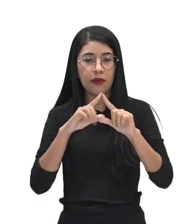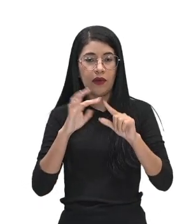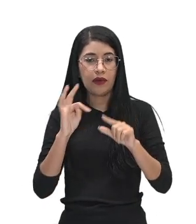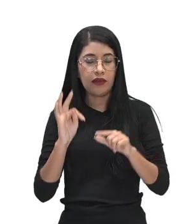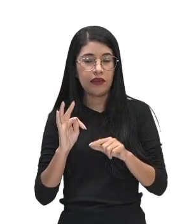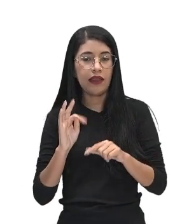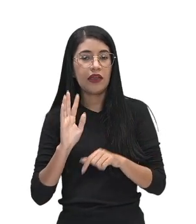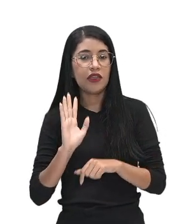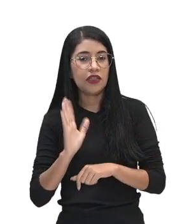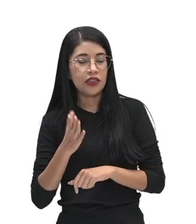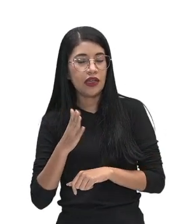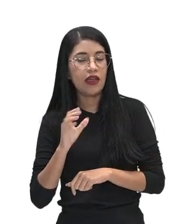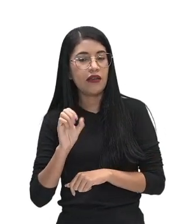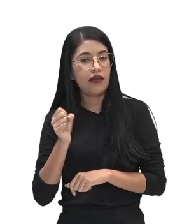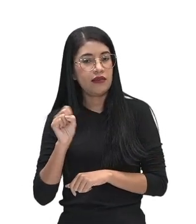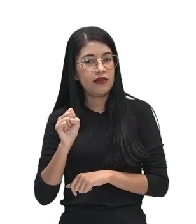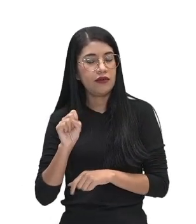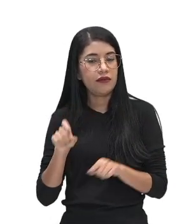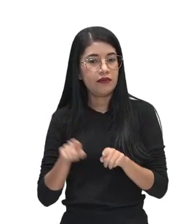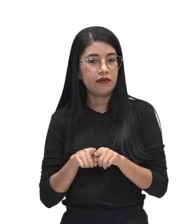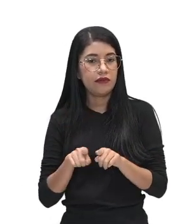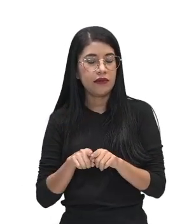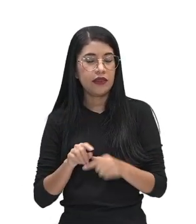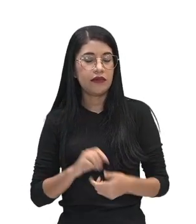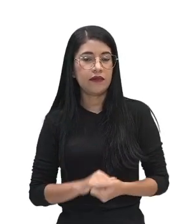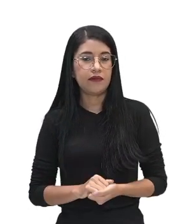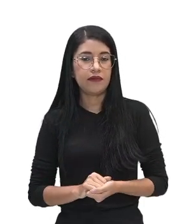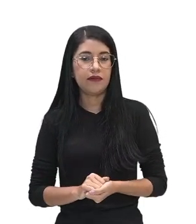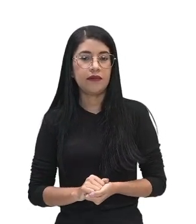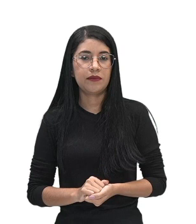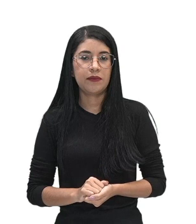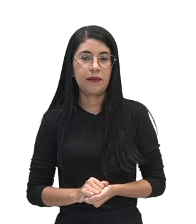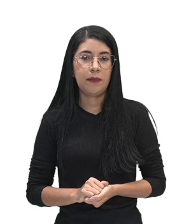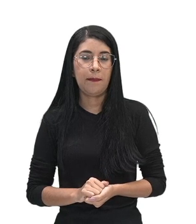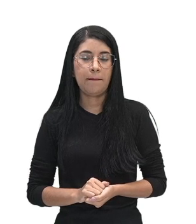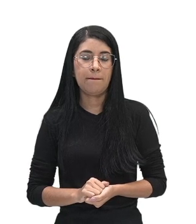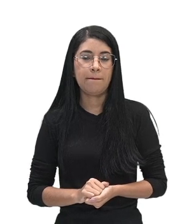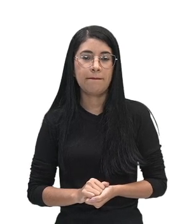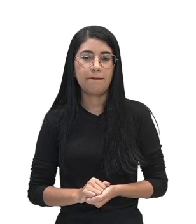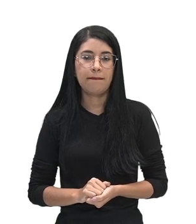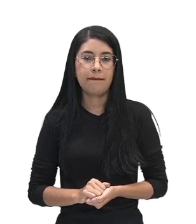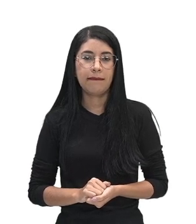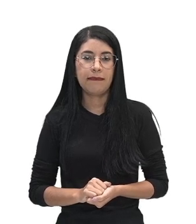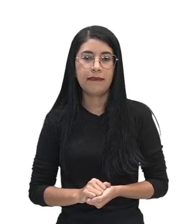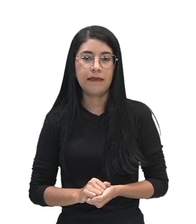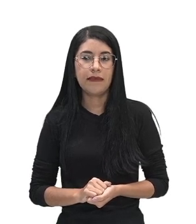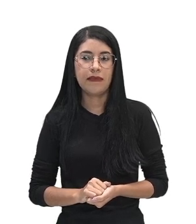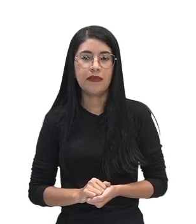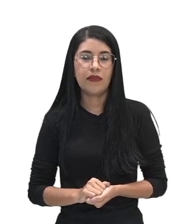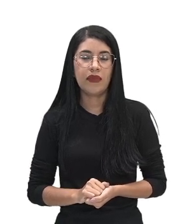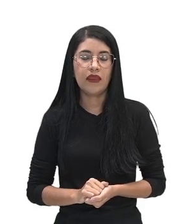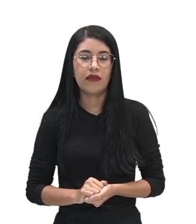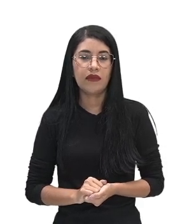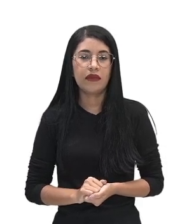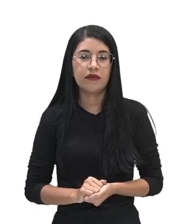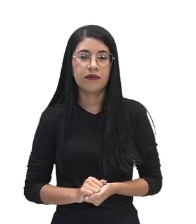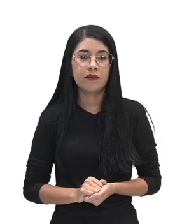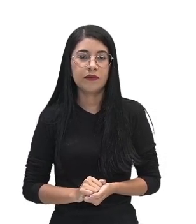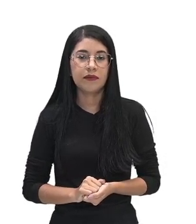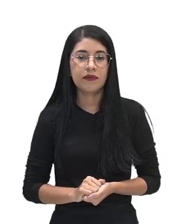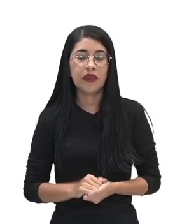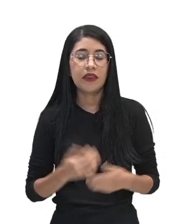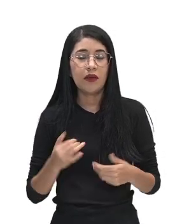tempo, já veio em segundos, que também é a unidade do sistema internacional. Logo, a